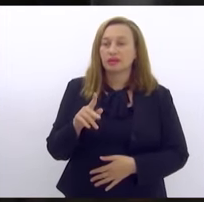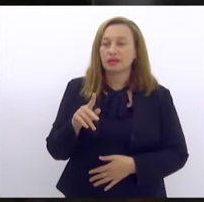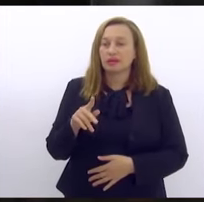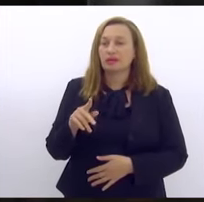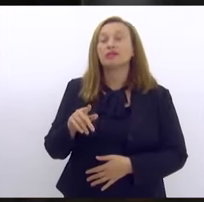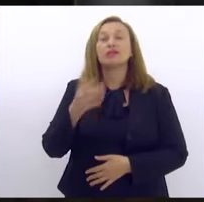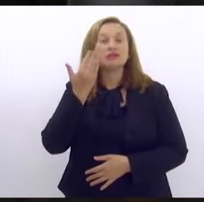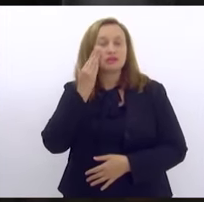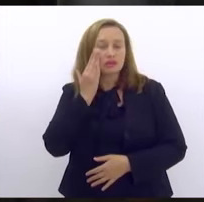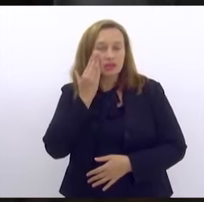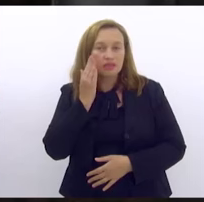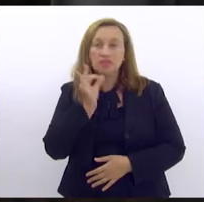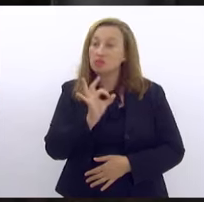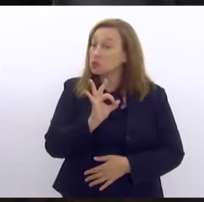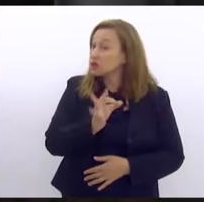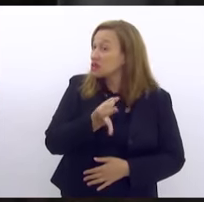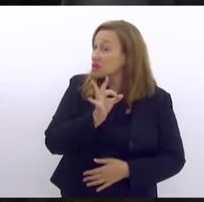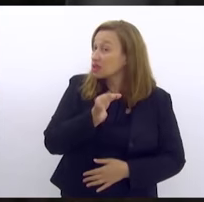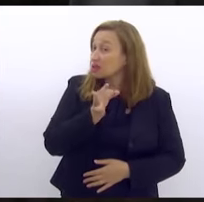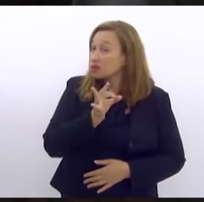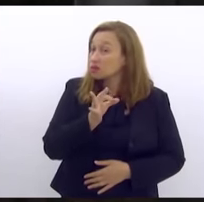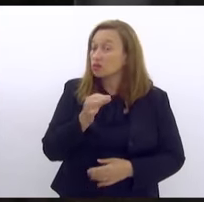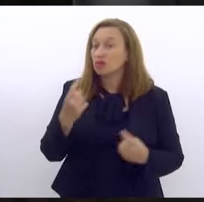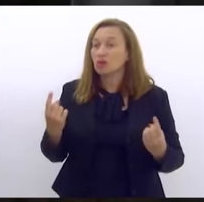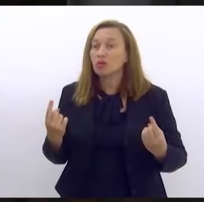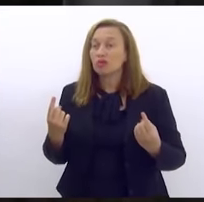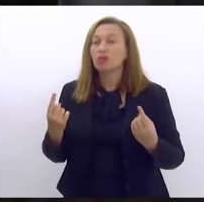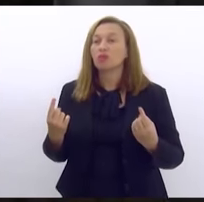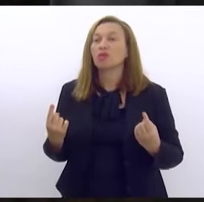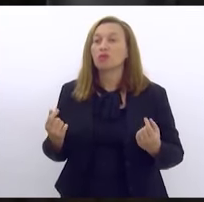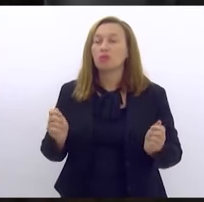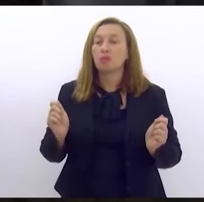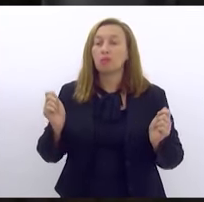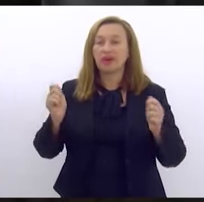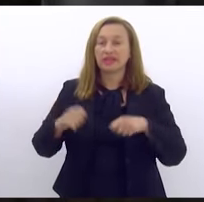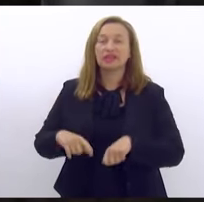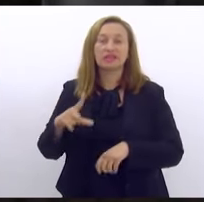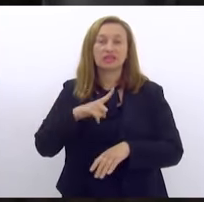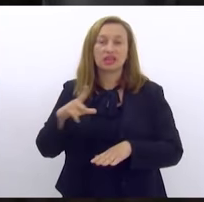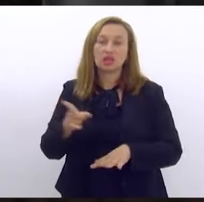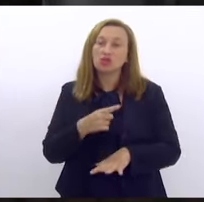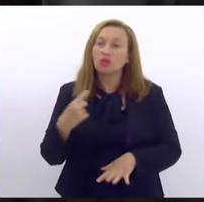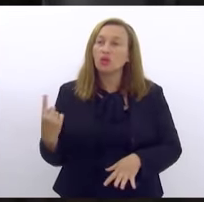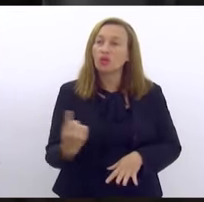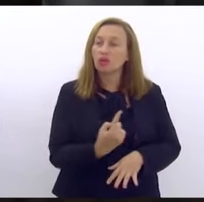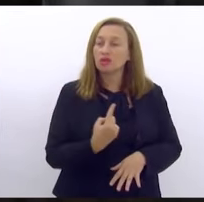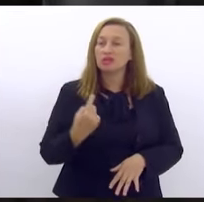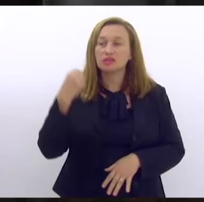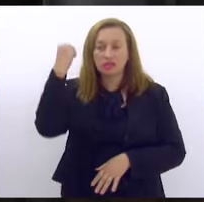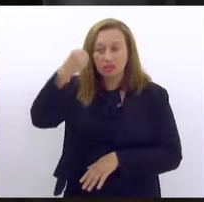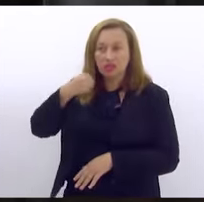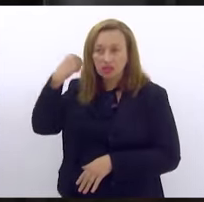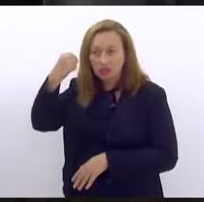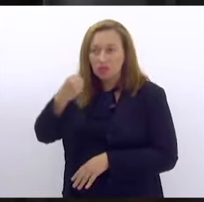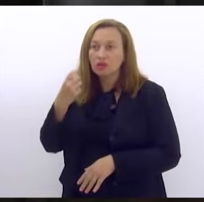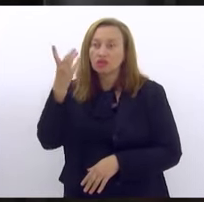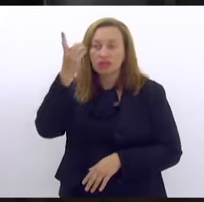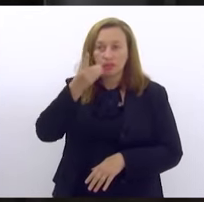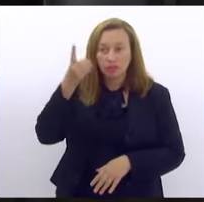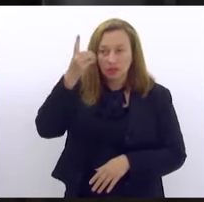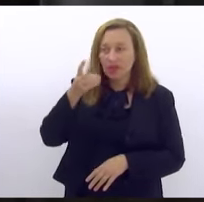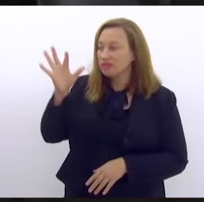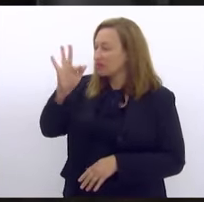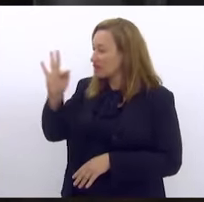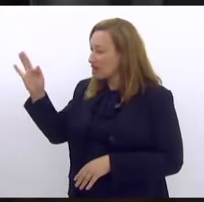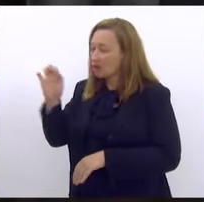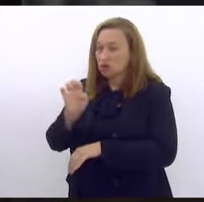desse entendimento que aqui compete a todos nós juntos, toda a bancada federal, toda a bancada de senadores e, claro, o equilíbrio de quem